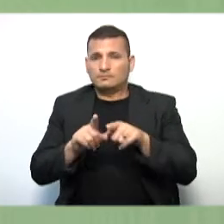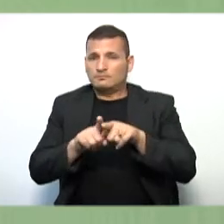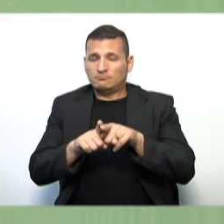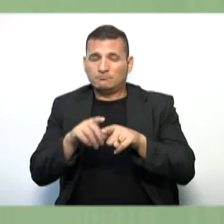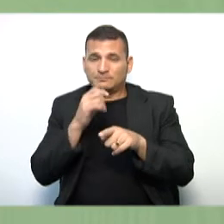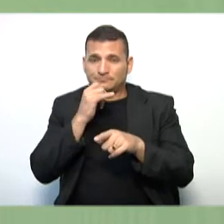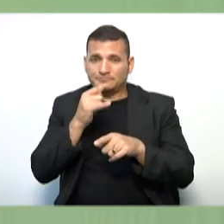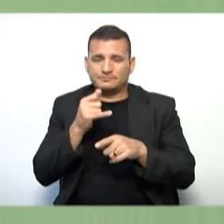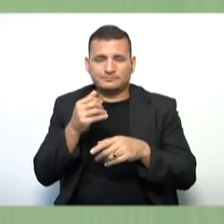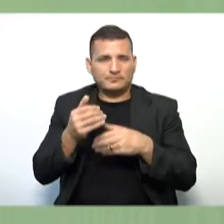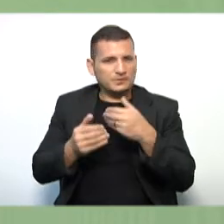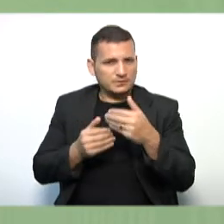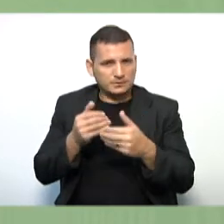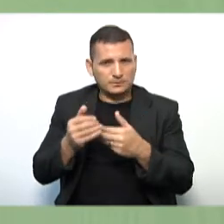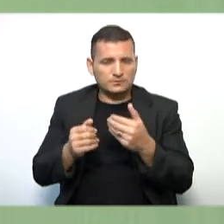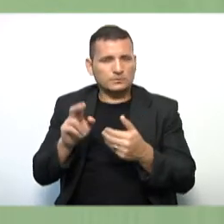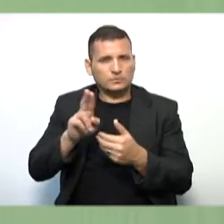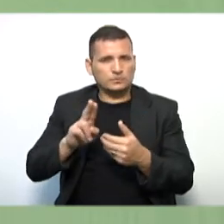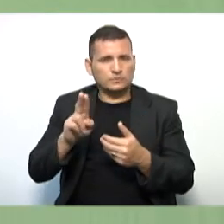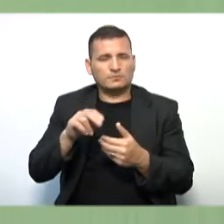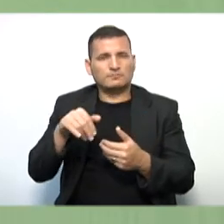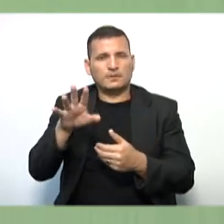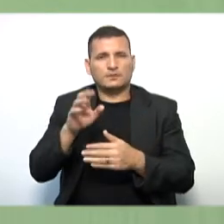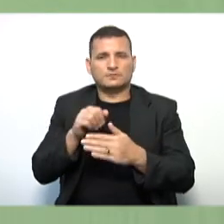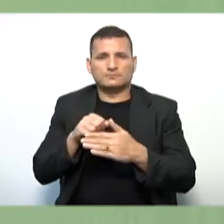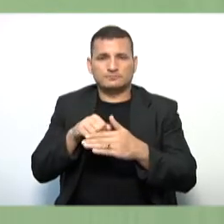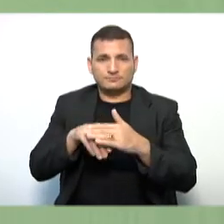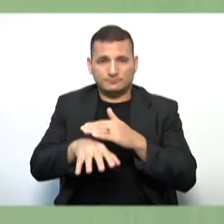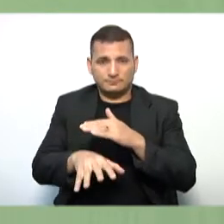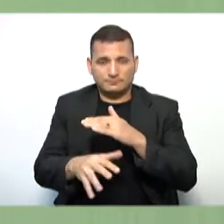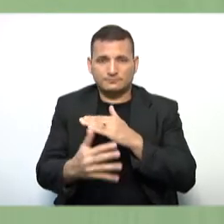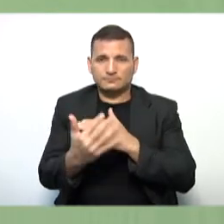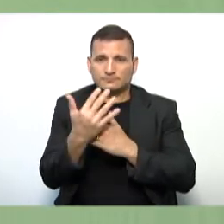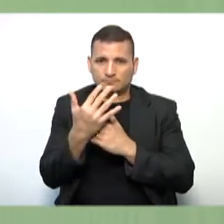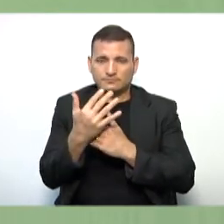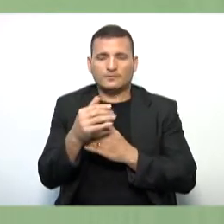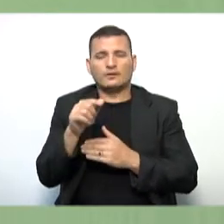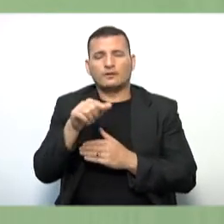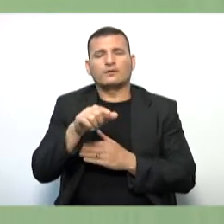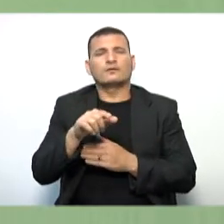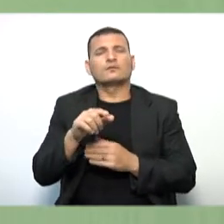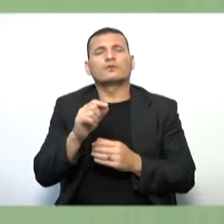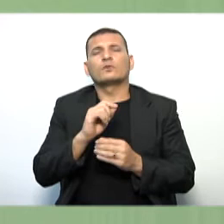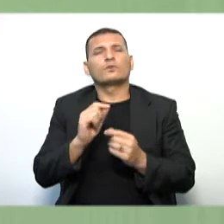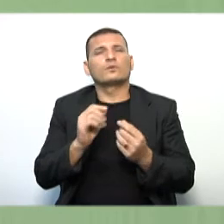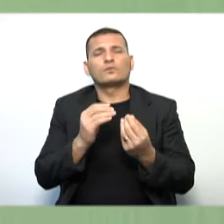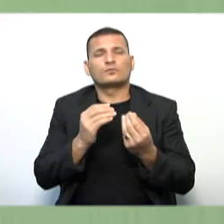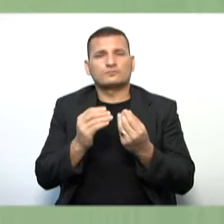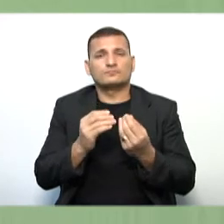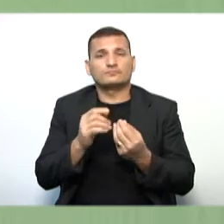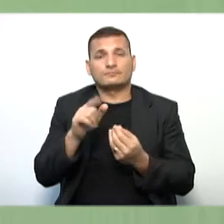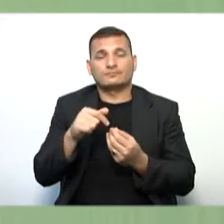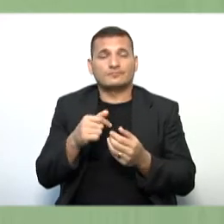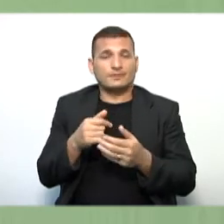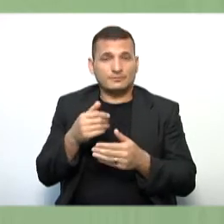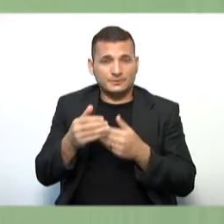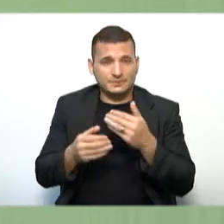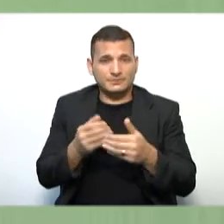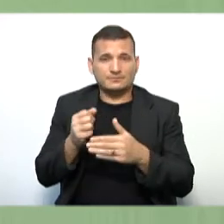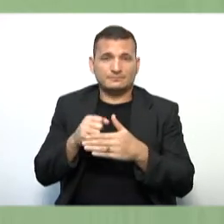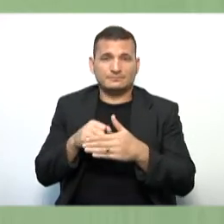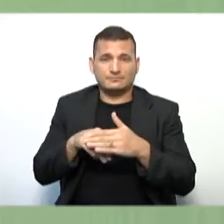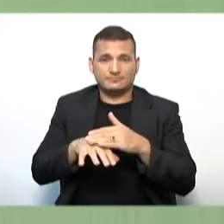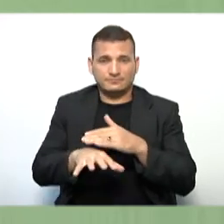processo consoma mais recursos de entrada e saída, ele vai ser classificado como processos de entrada e